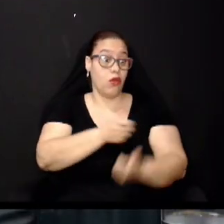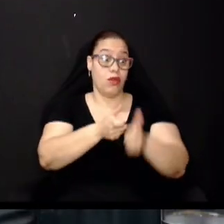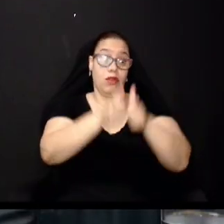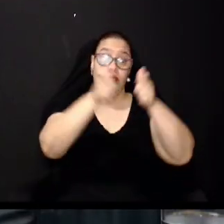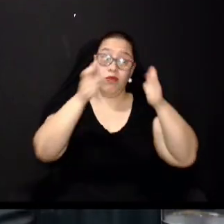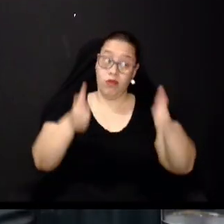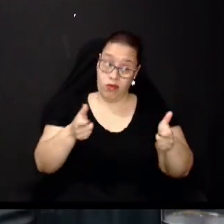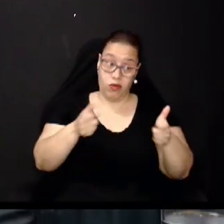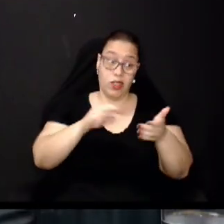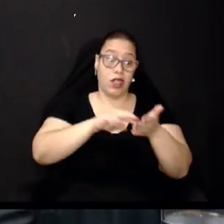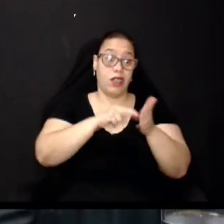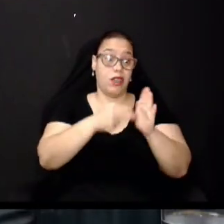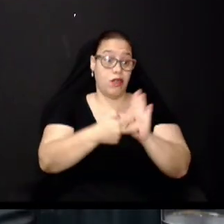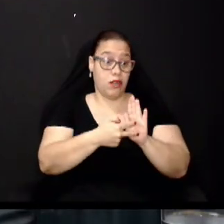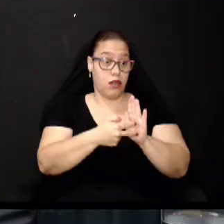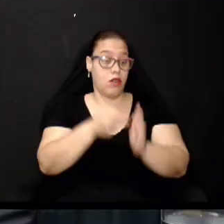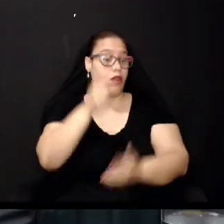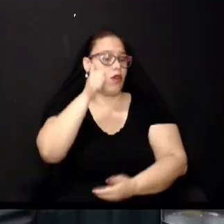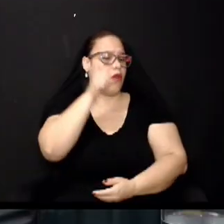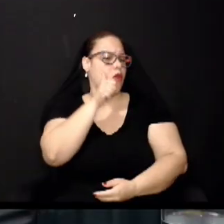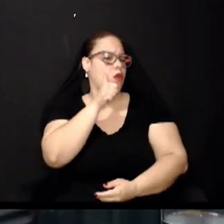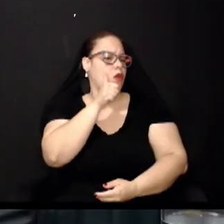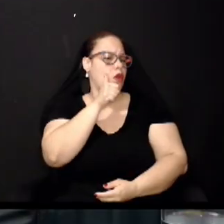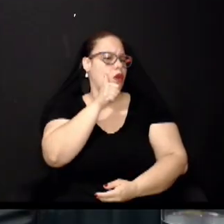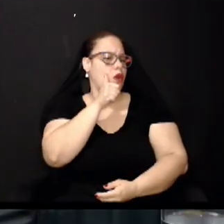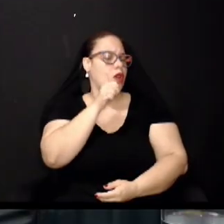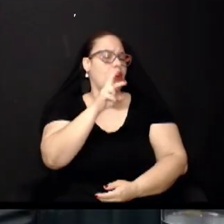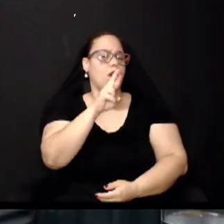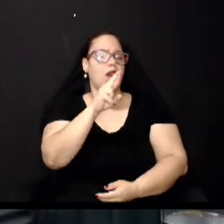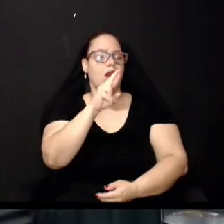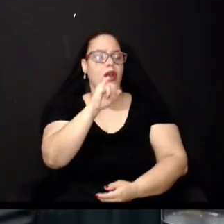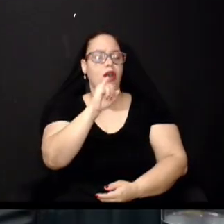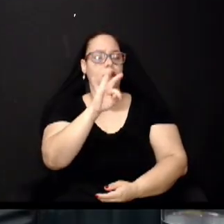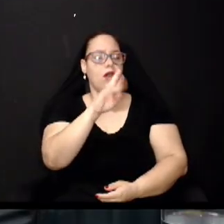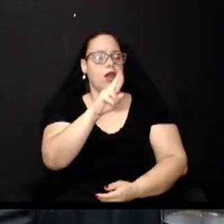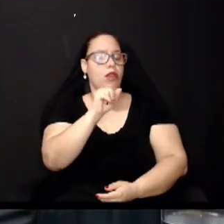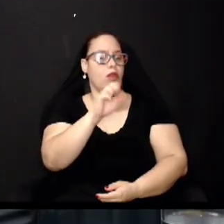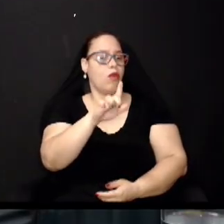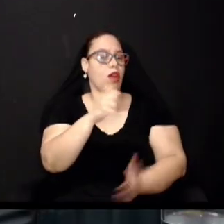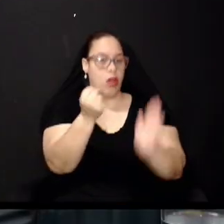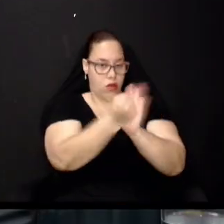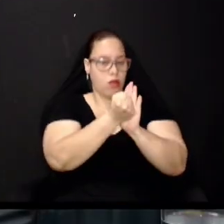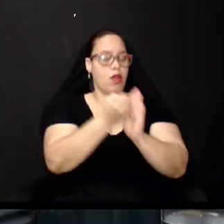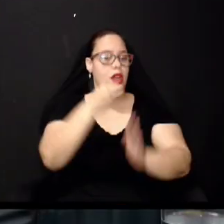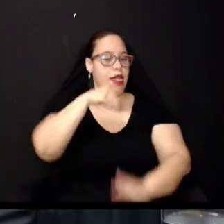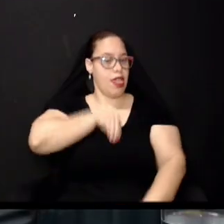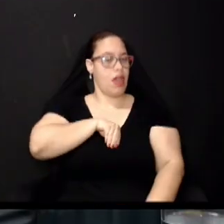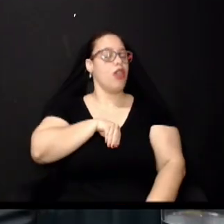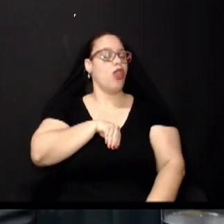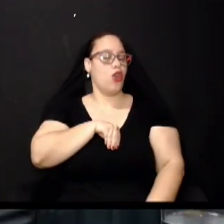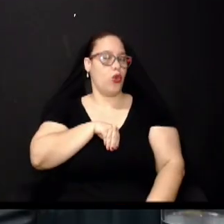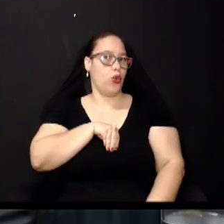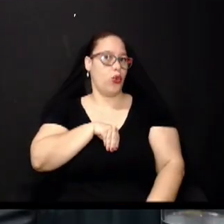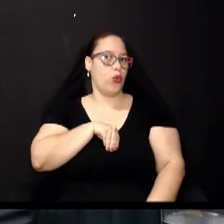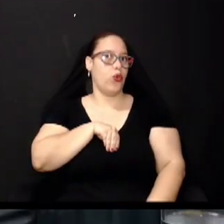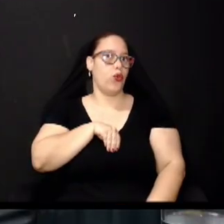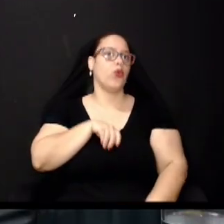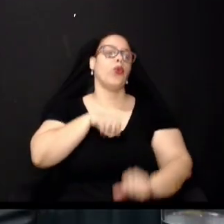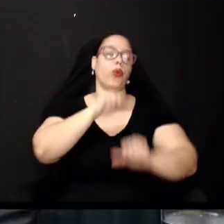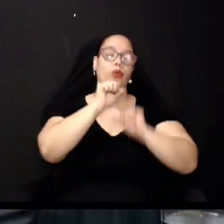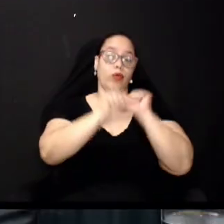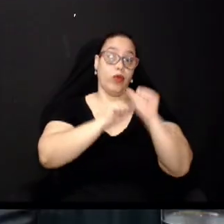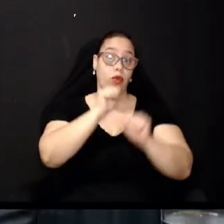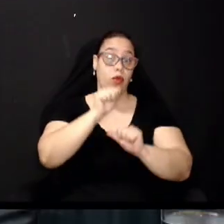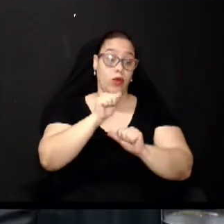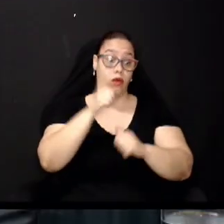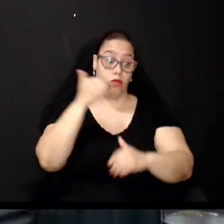como se a mulher dissesse ali, é um ritual, né? É simbólico, é interno. É claro que essas mudanças visuais, elas nos